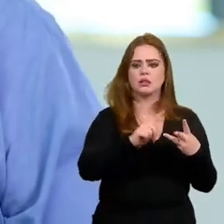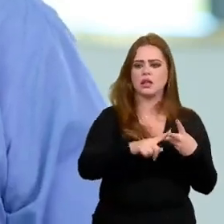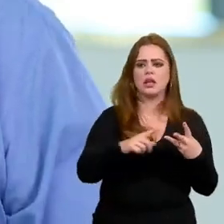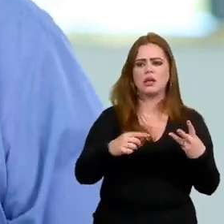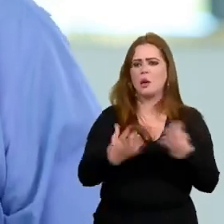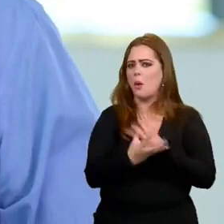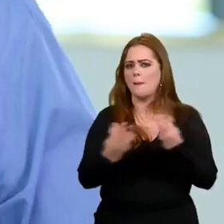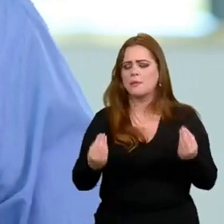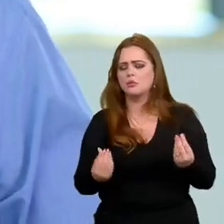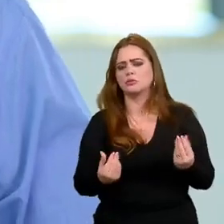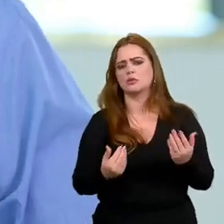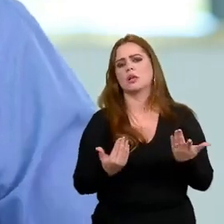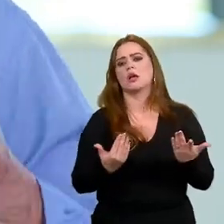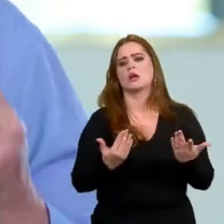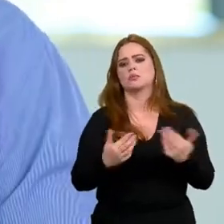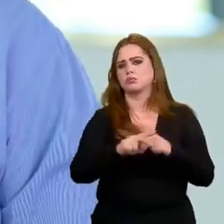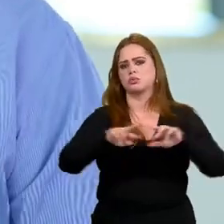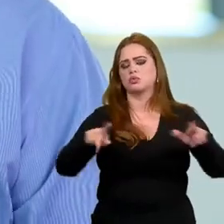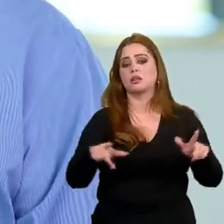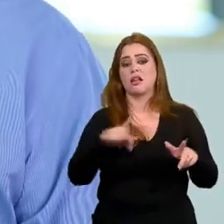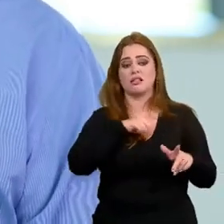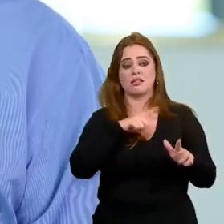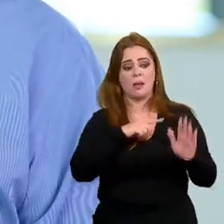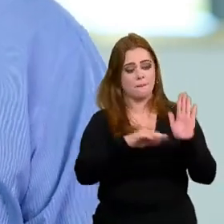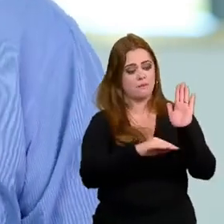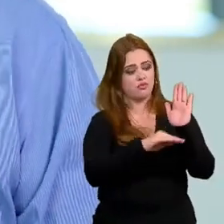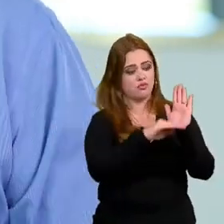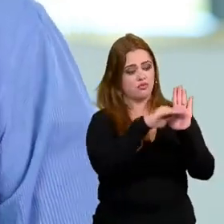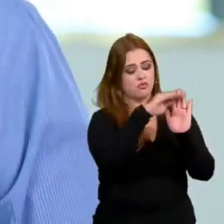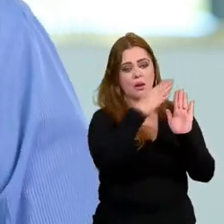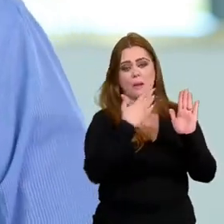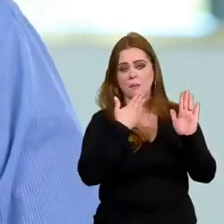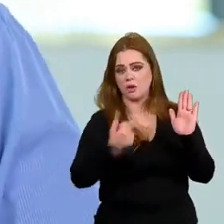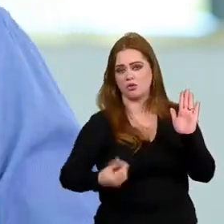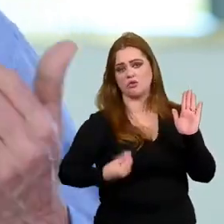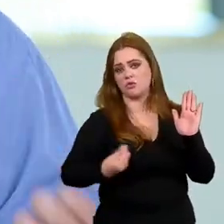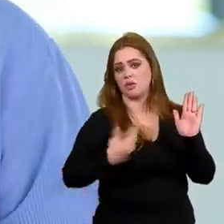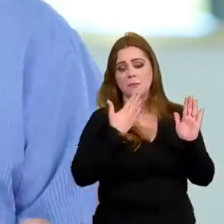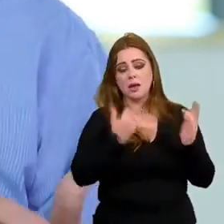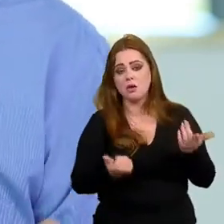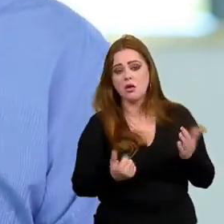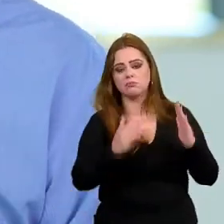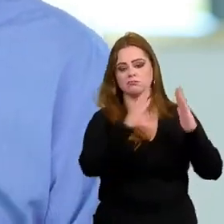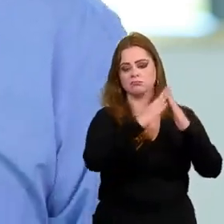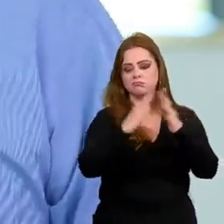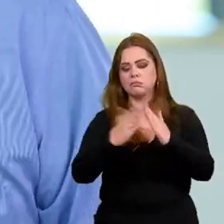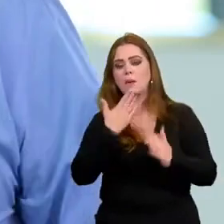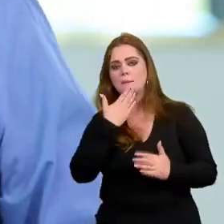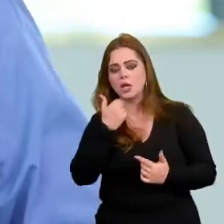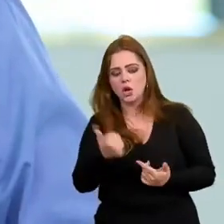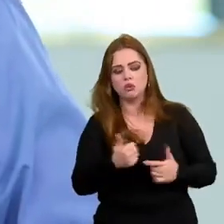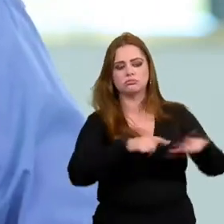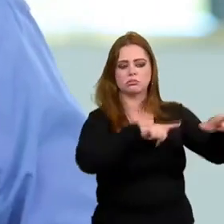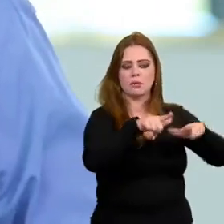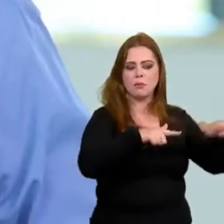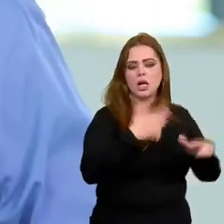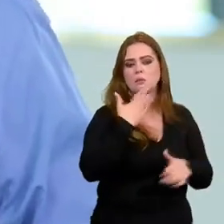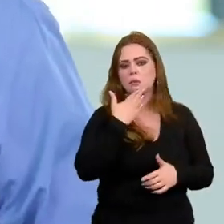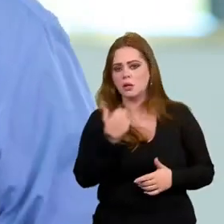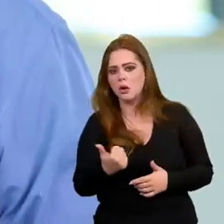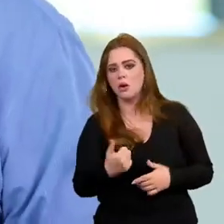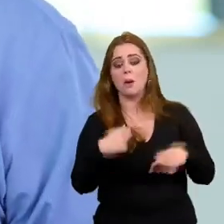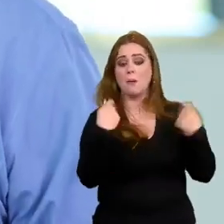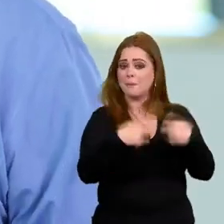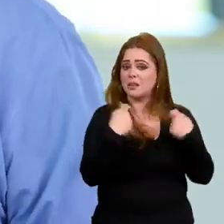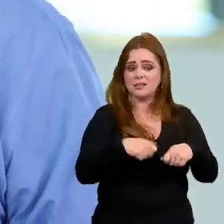vida, ter mais saneamento básico, ter moradia de mais qualidade, ter melhor desemprego, ter melhores salários, ter melhor educação.